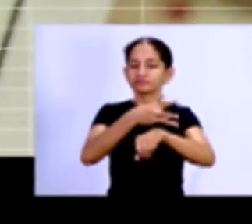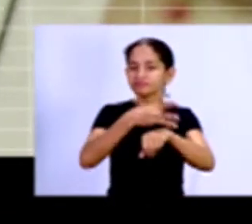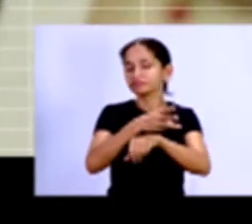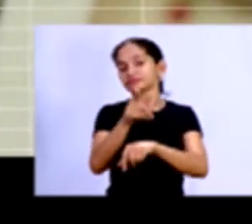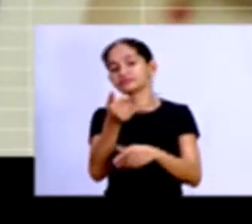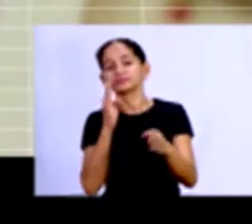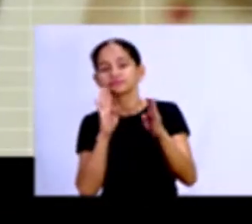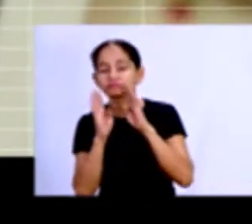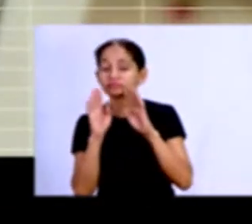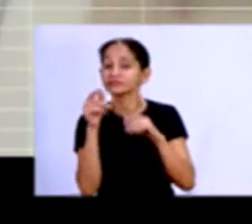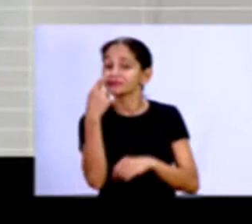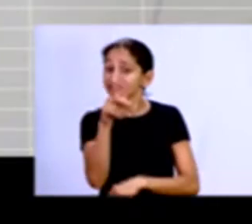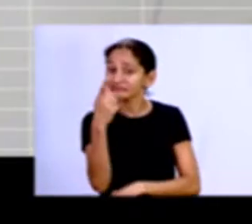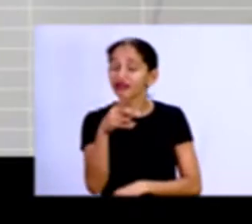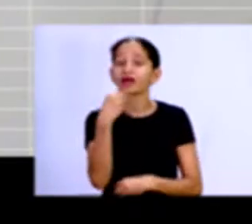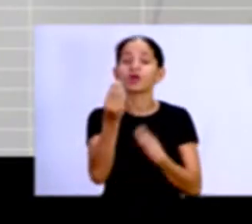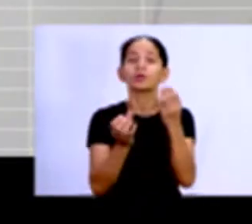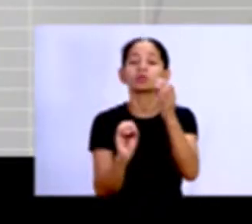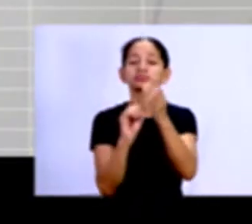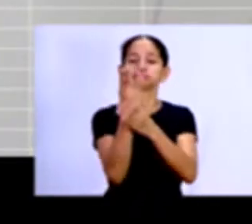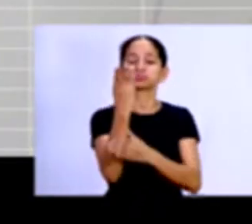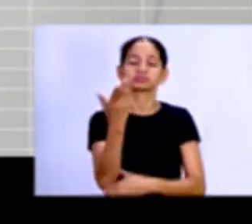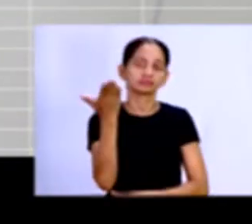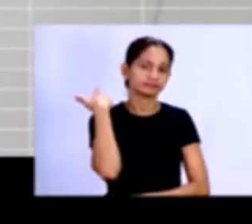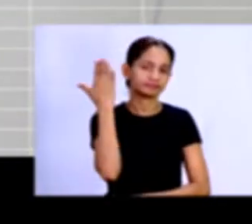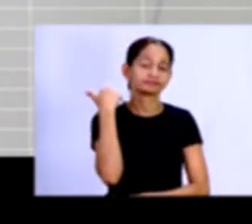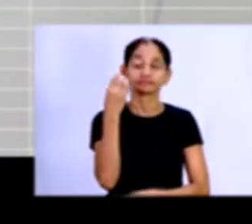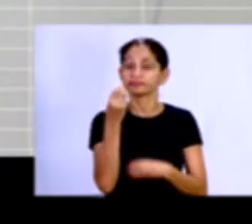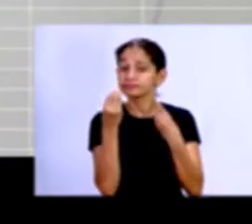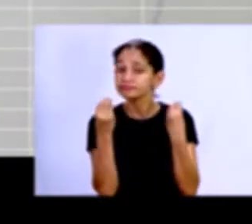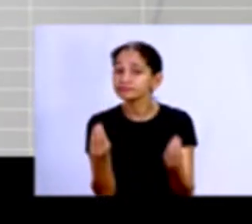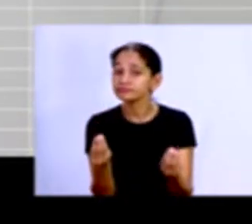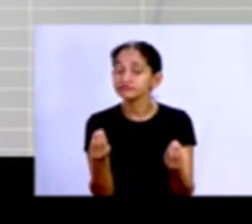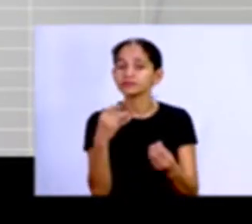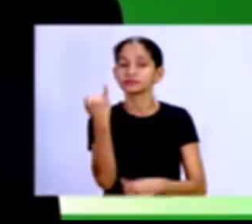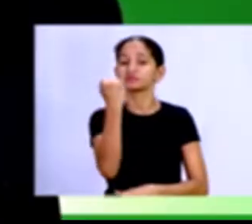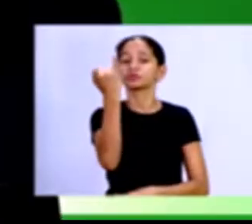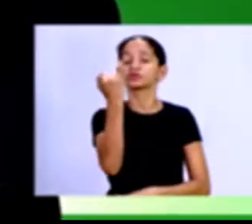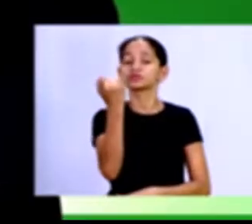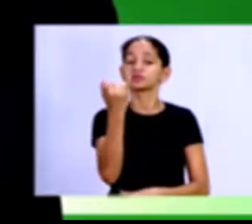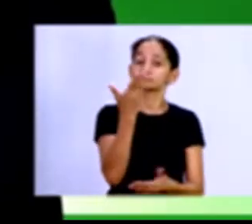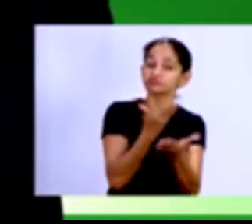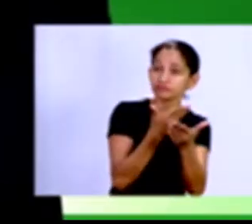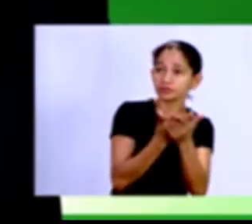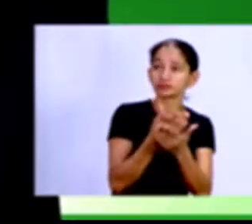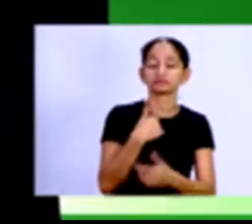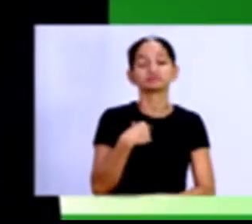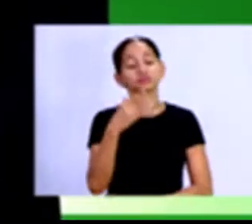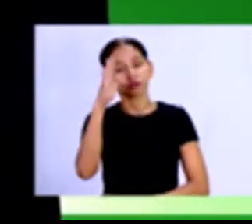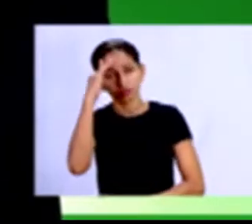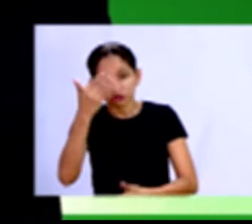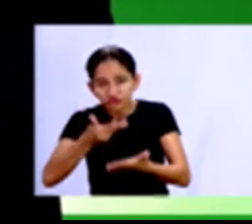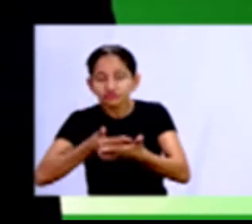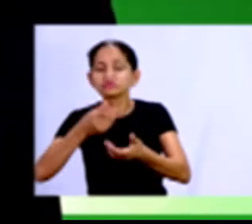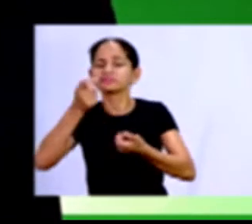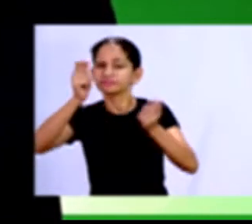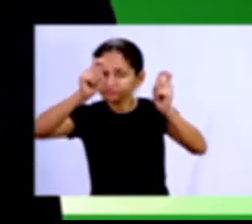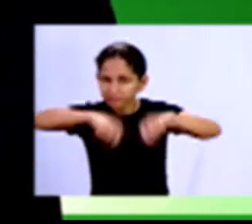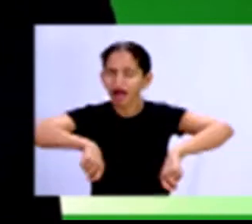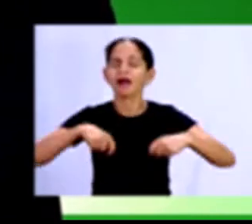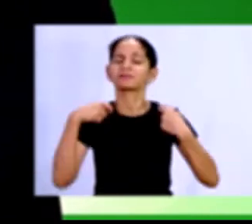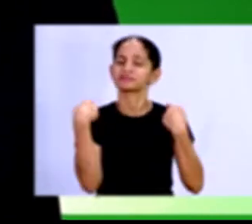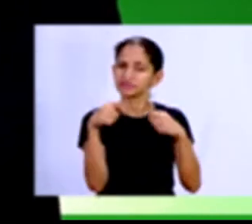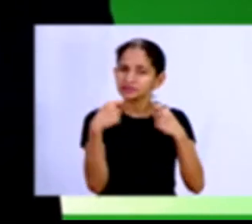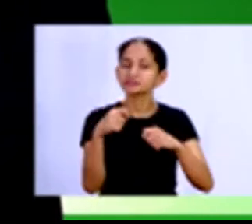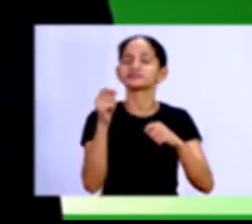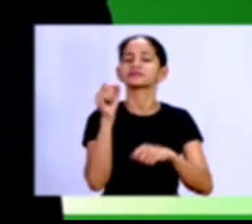atualmente. Mas como elas surgiram? São mesmo importantes para quem estuda? O ambiente virtual de aprendizagem ele tem como